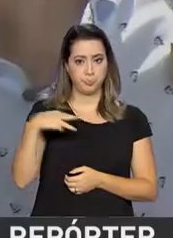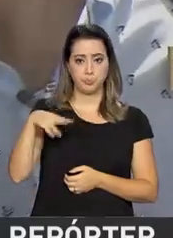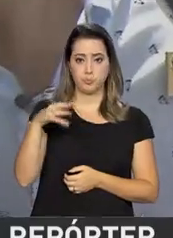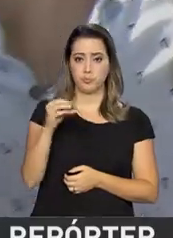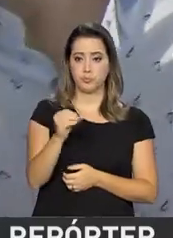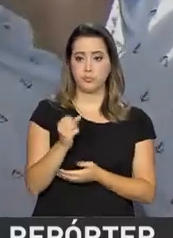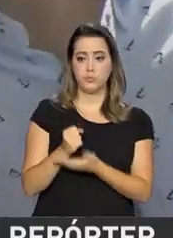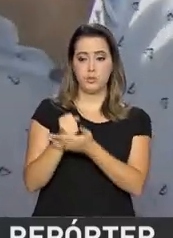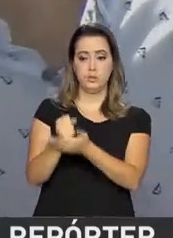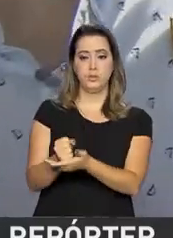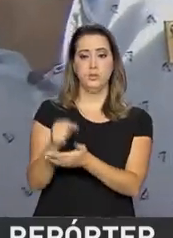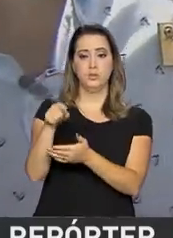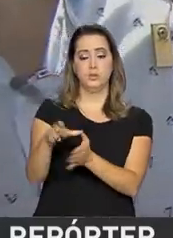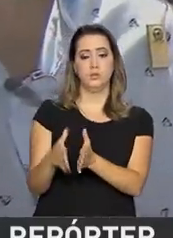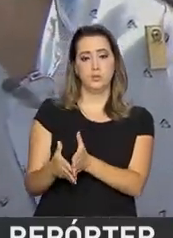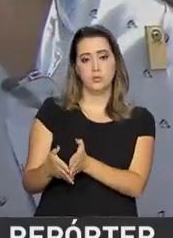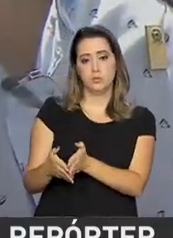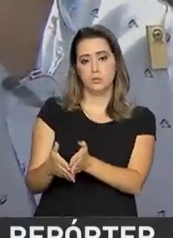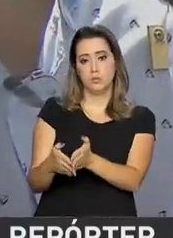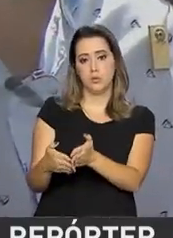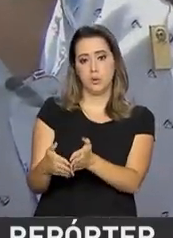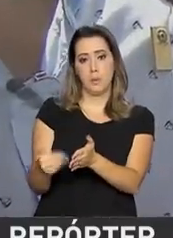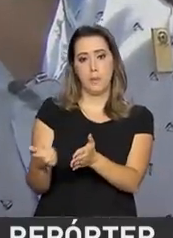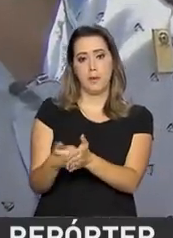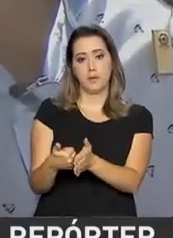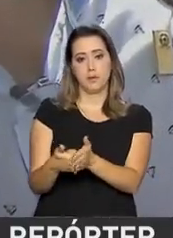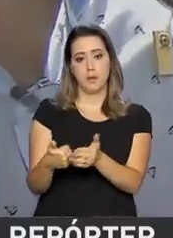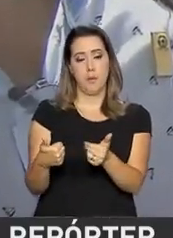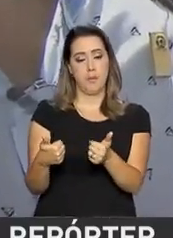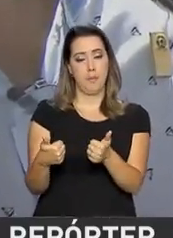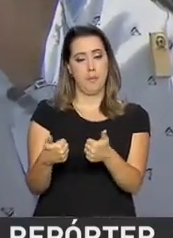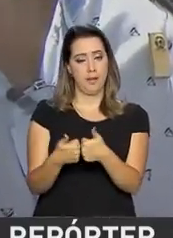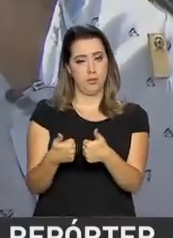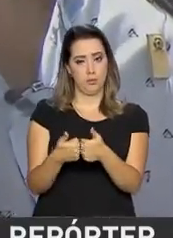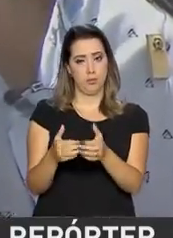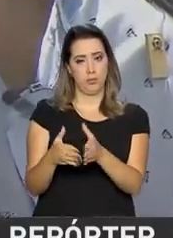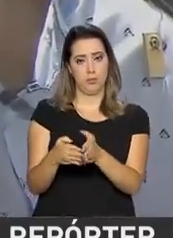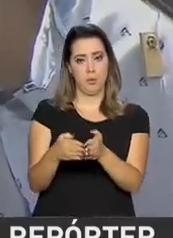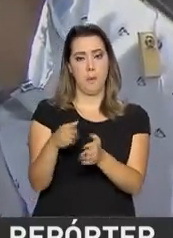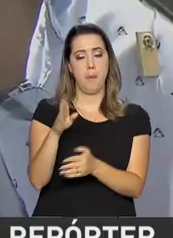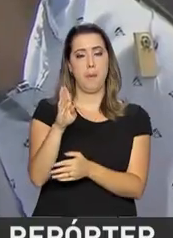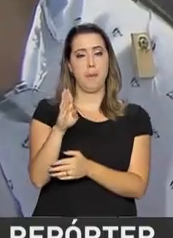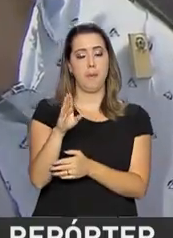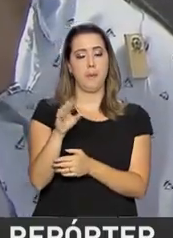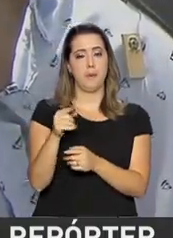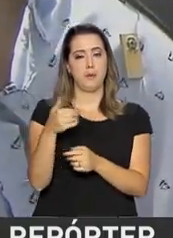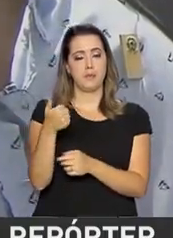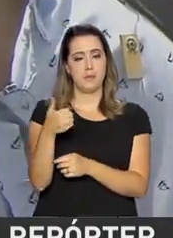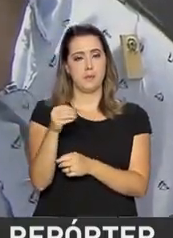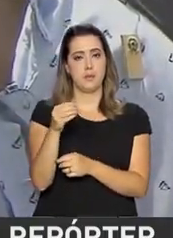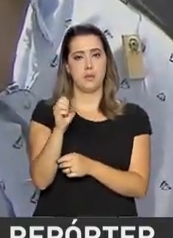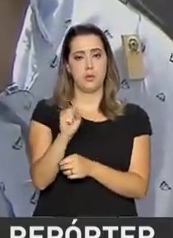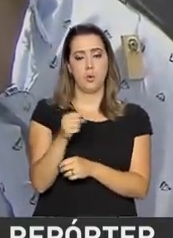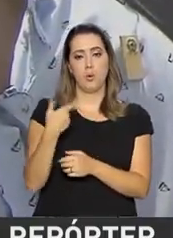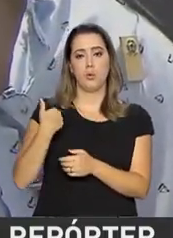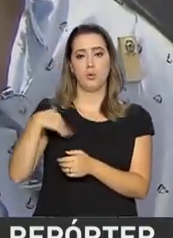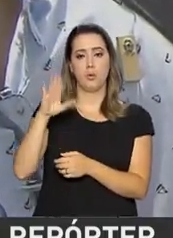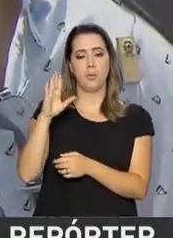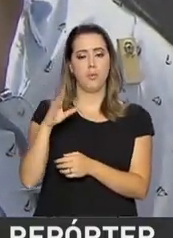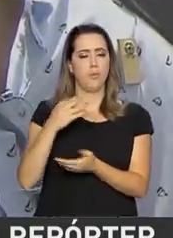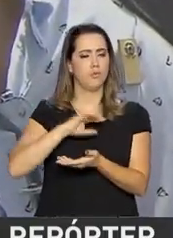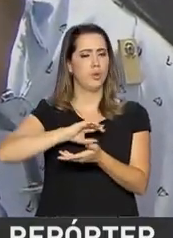a entrega do berço 108, que vai aumentar em 40% o volume, a